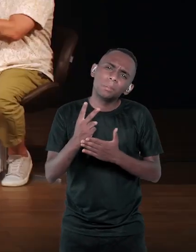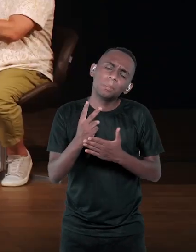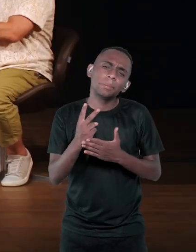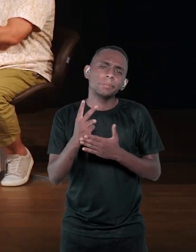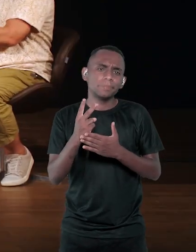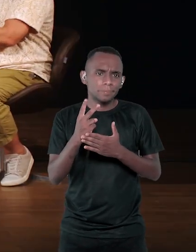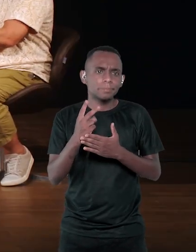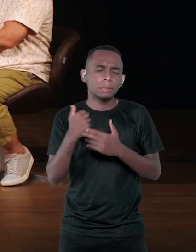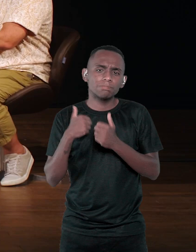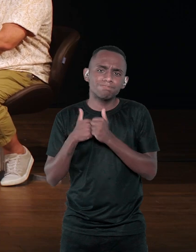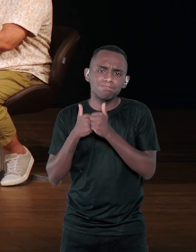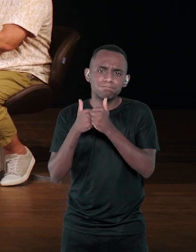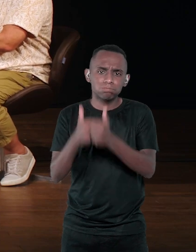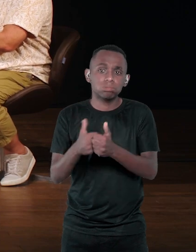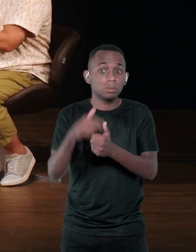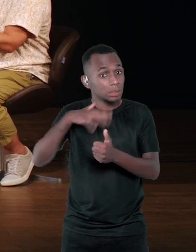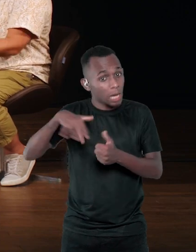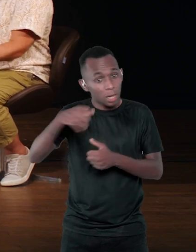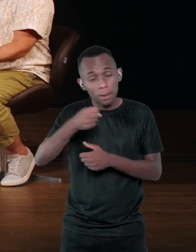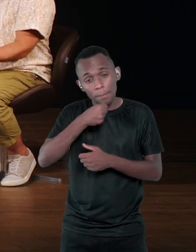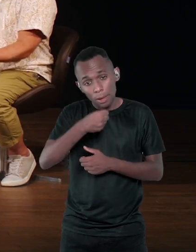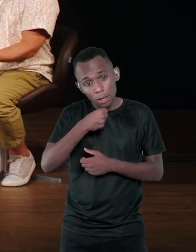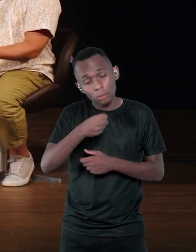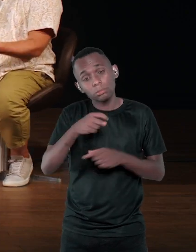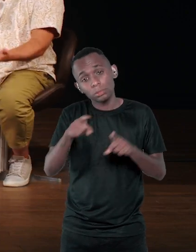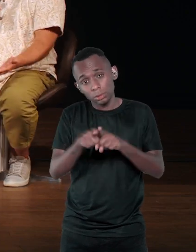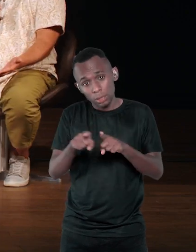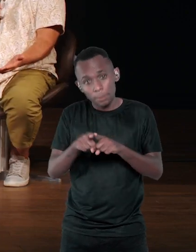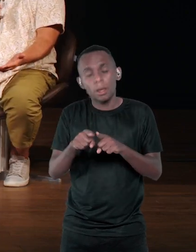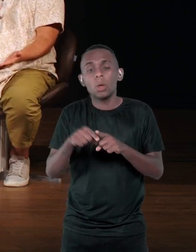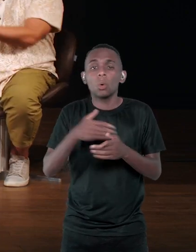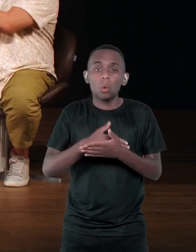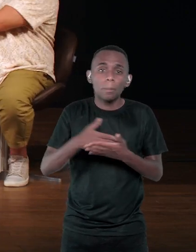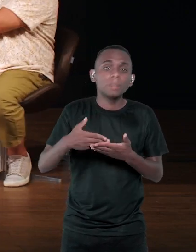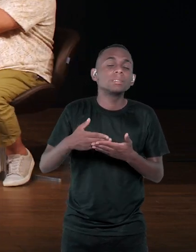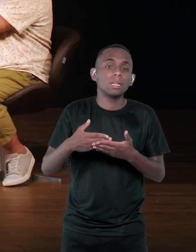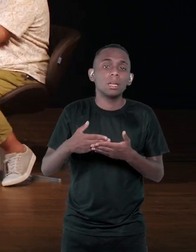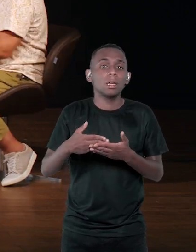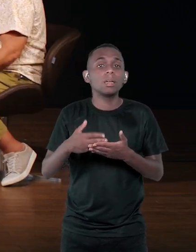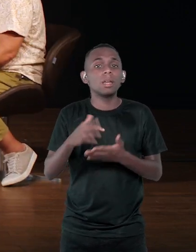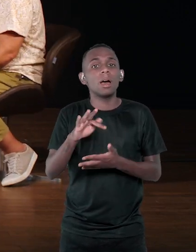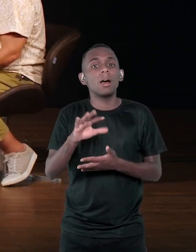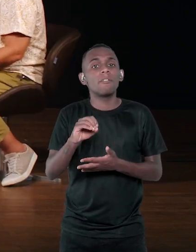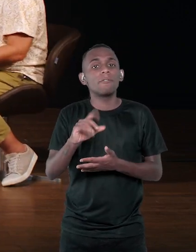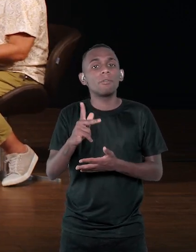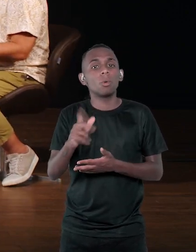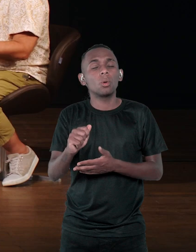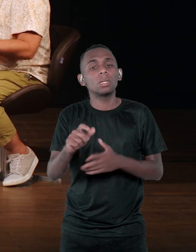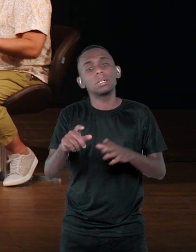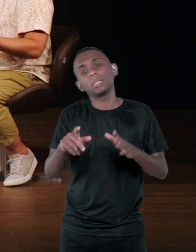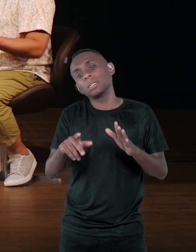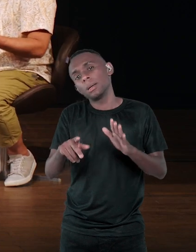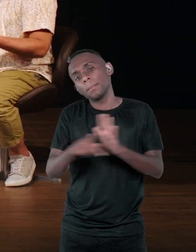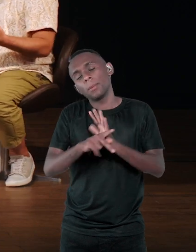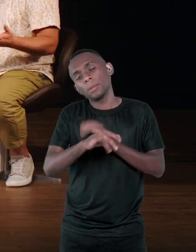inclusive na imprensa. Eu comecei como jornalista na Folha de São Paulo, antes até que a MTV.